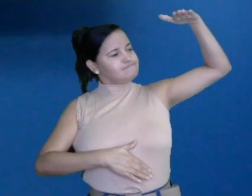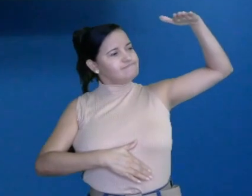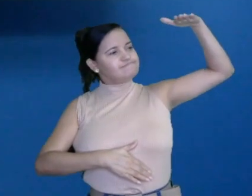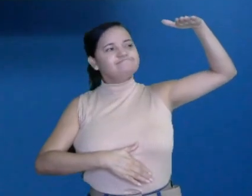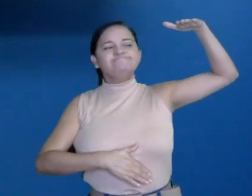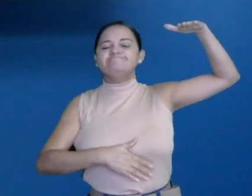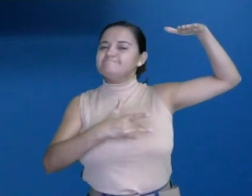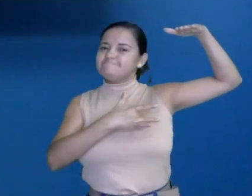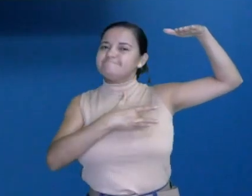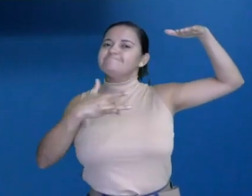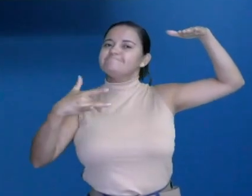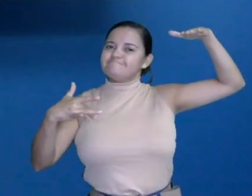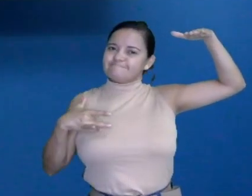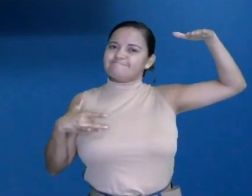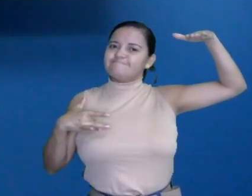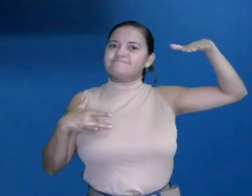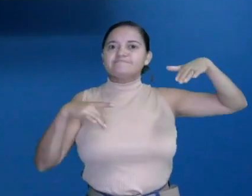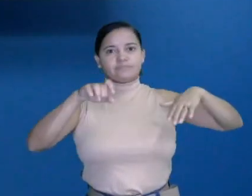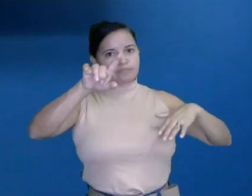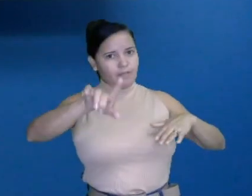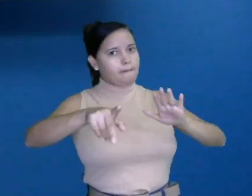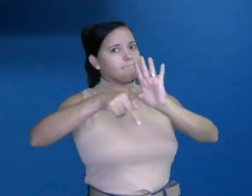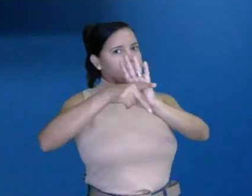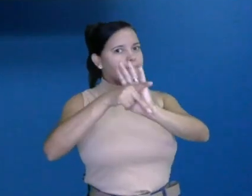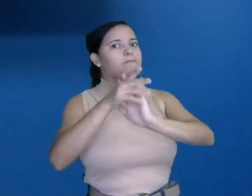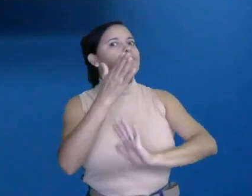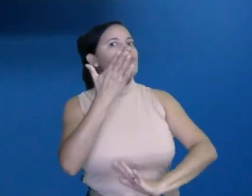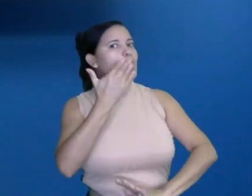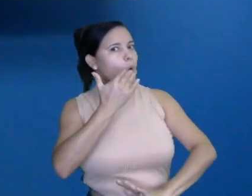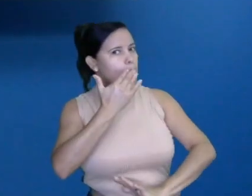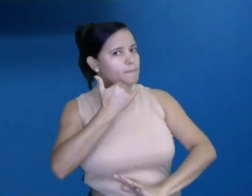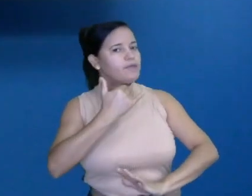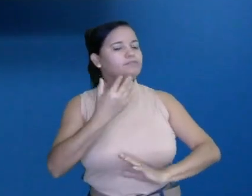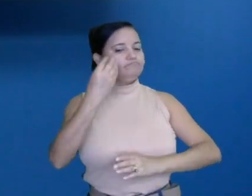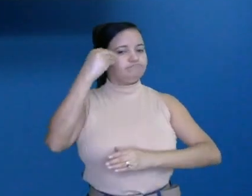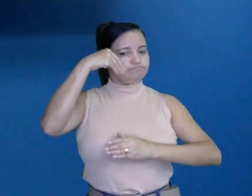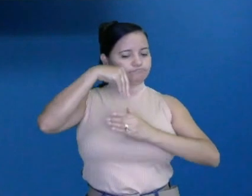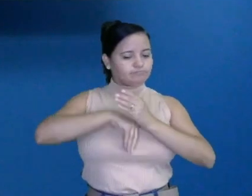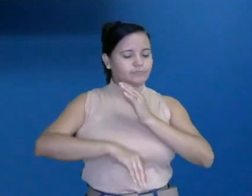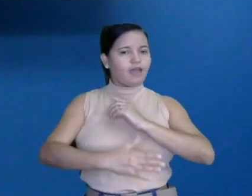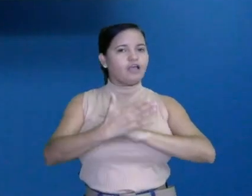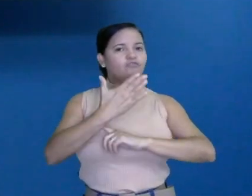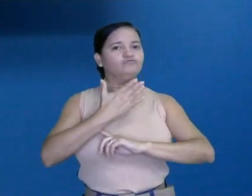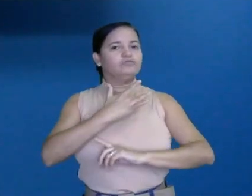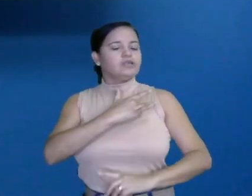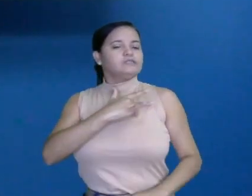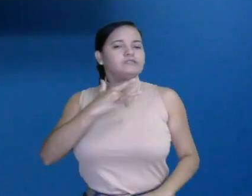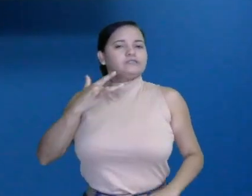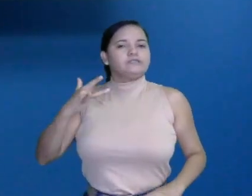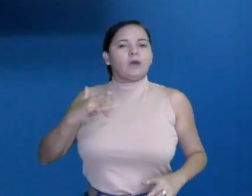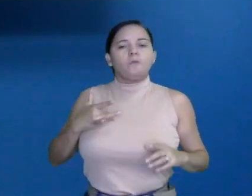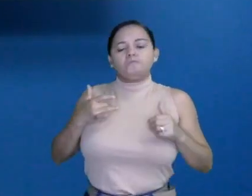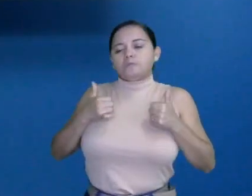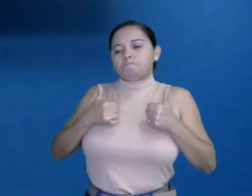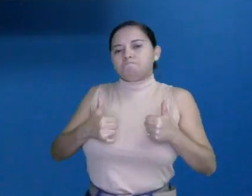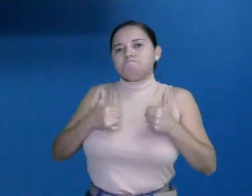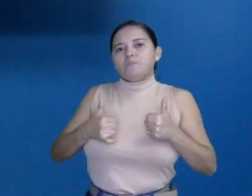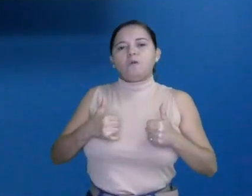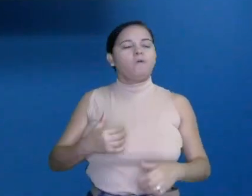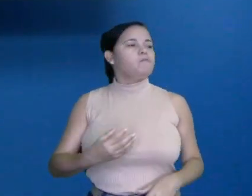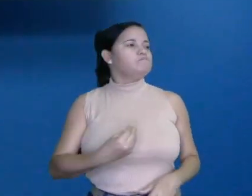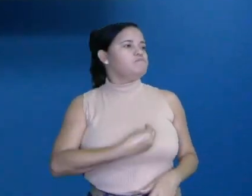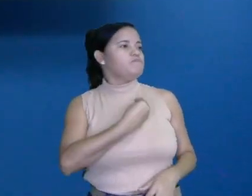a alimentação saudável traz para o nosso organismo, tá? A gente vai ter uma saúde equilibrada, a gente vai ter uma